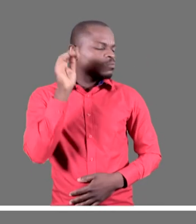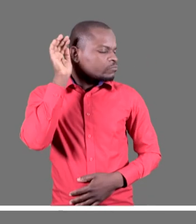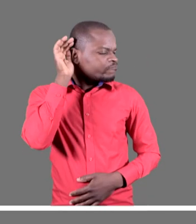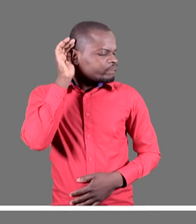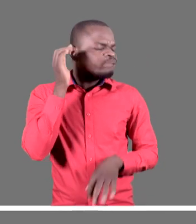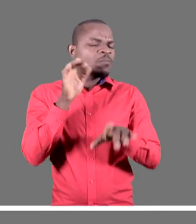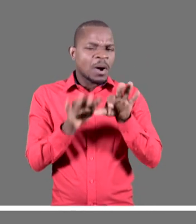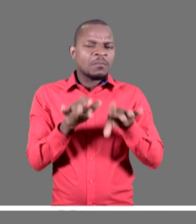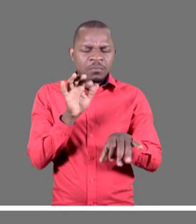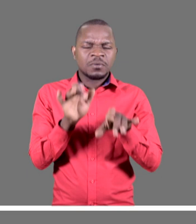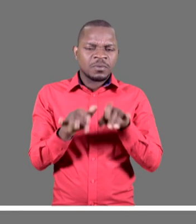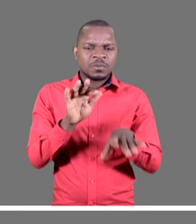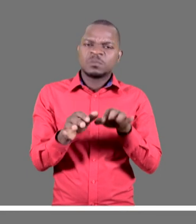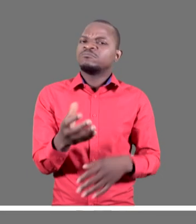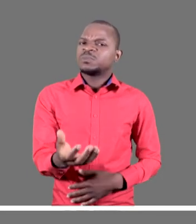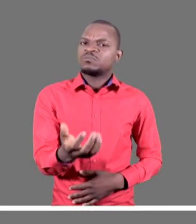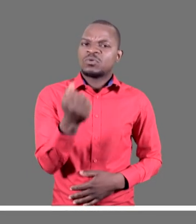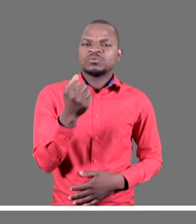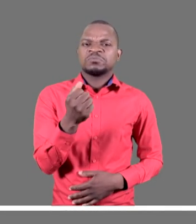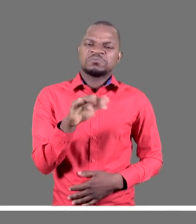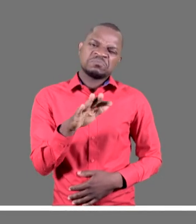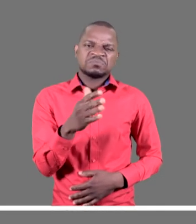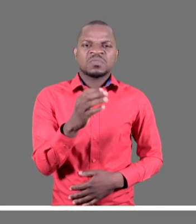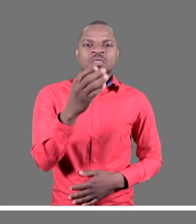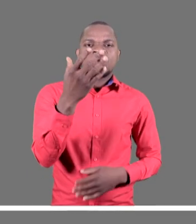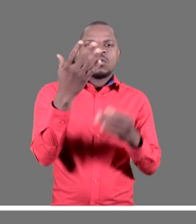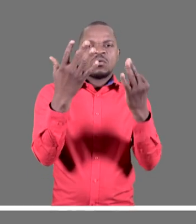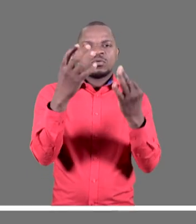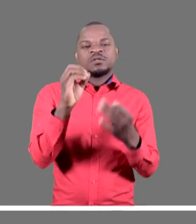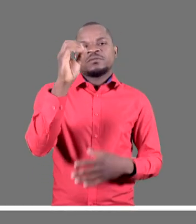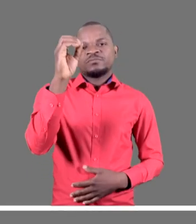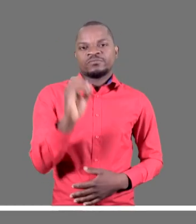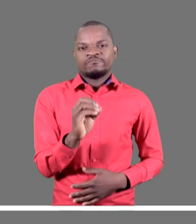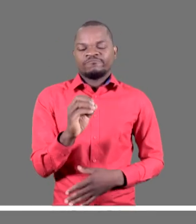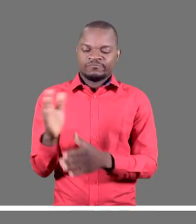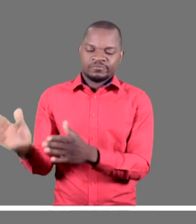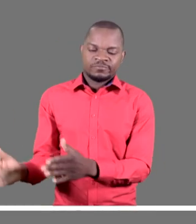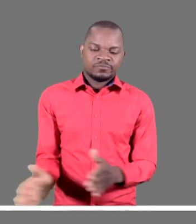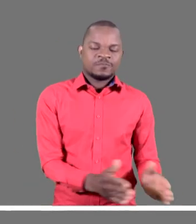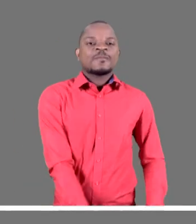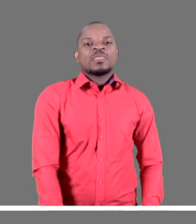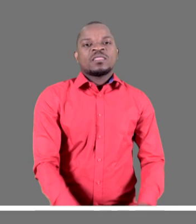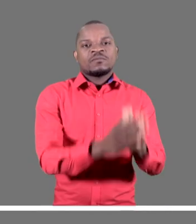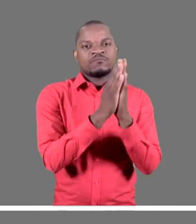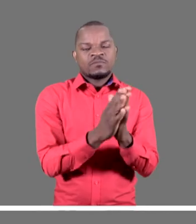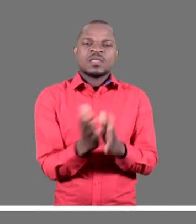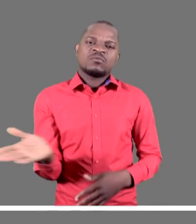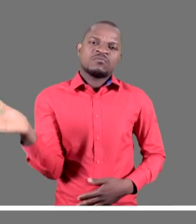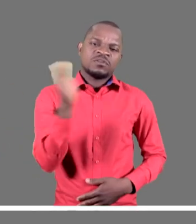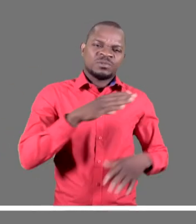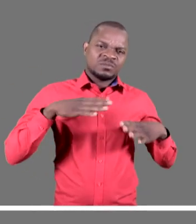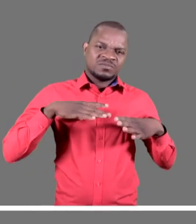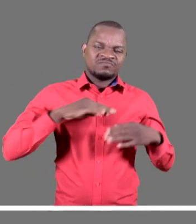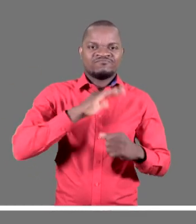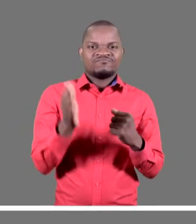trabalhar pelo menos a 80% em pé de igualdade com a outra pessoa. Muito obrigado, Sérgio Miguel. Vamos a um curtíssimo